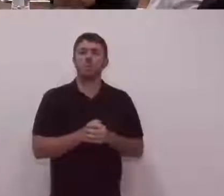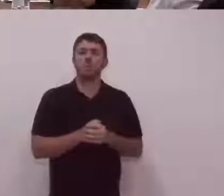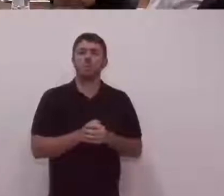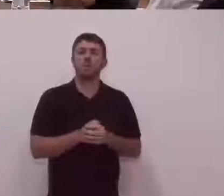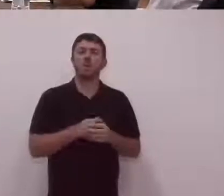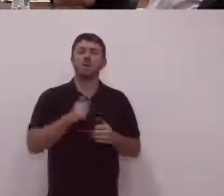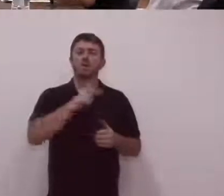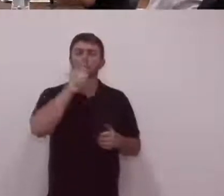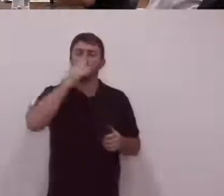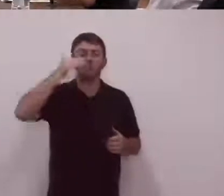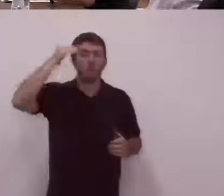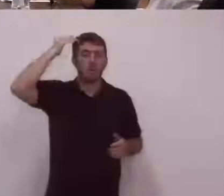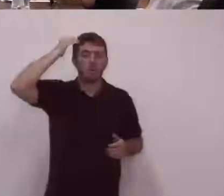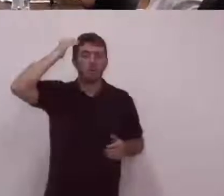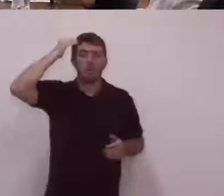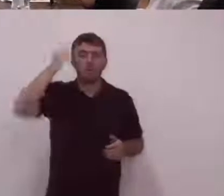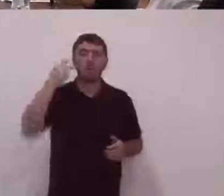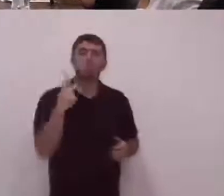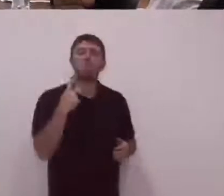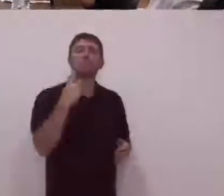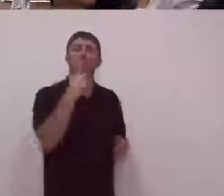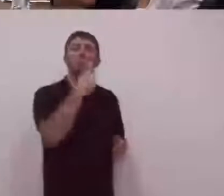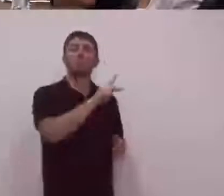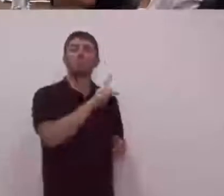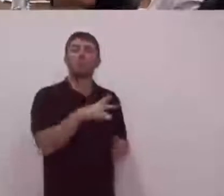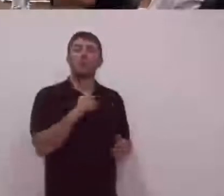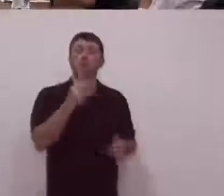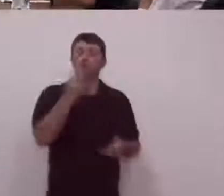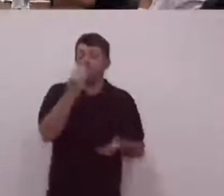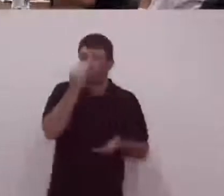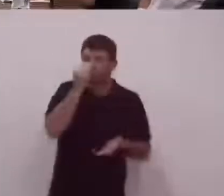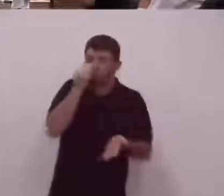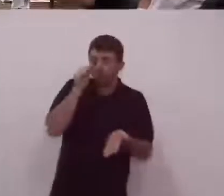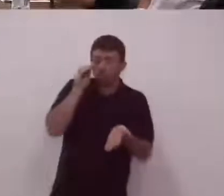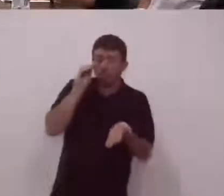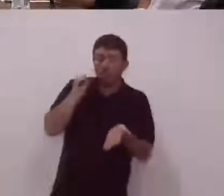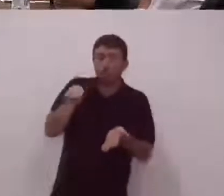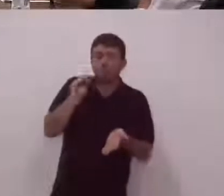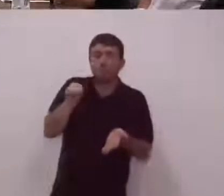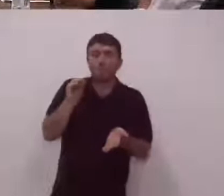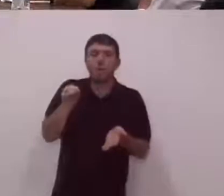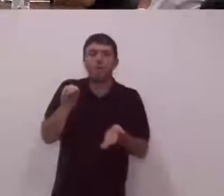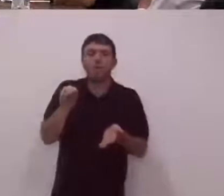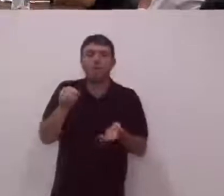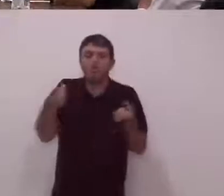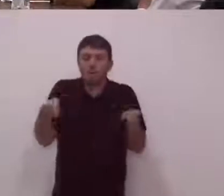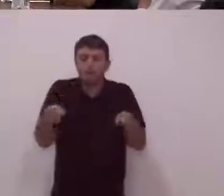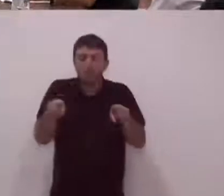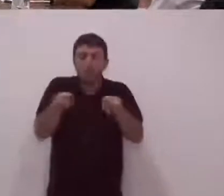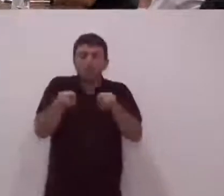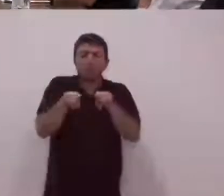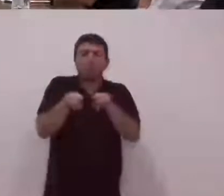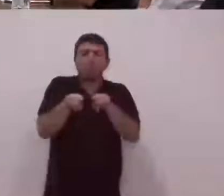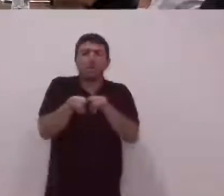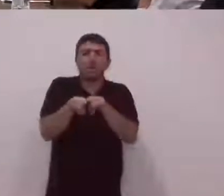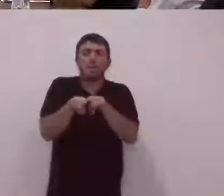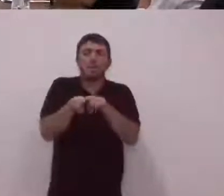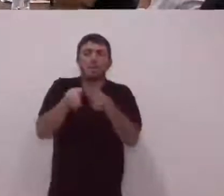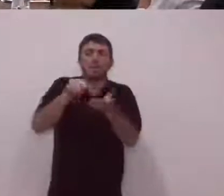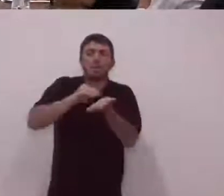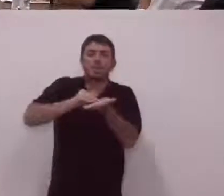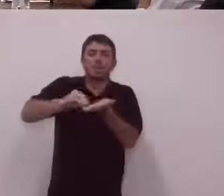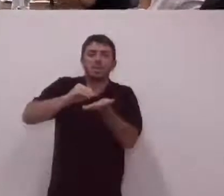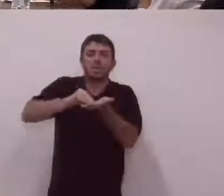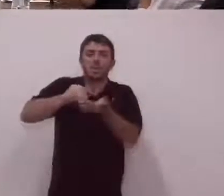culpa de demandados, ignoraram a necessidade de breve convênio com a Secretaria de Segurança Pública, imposta